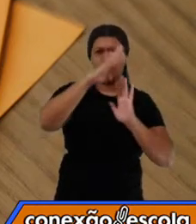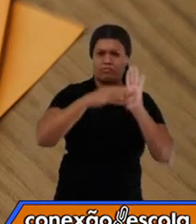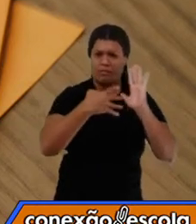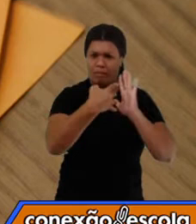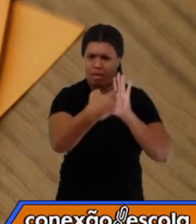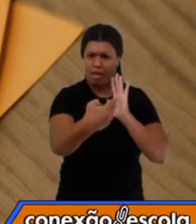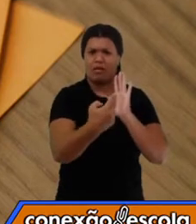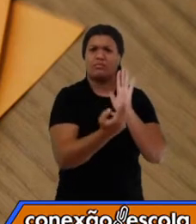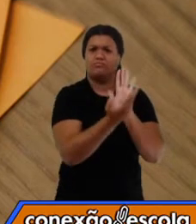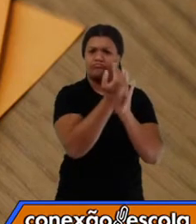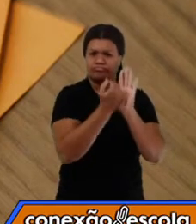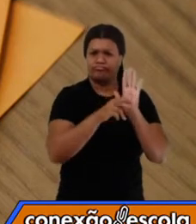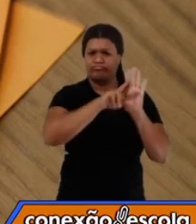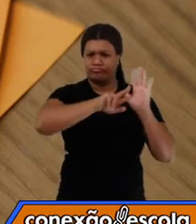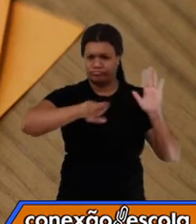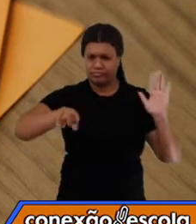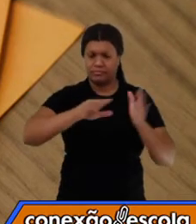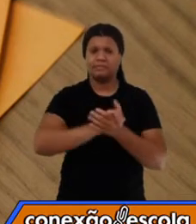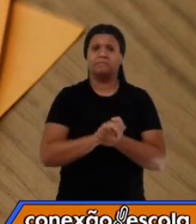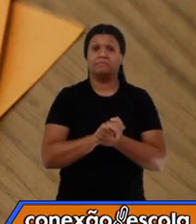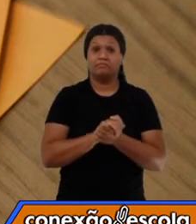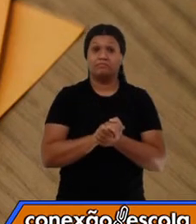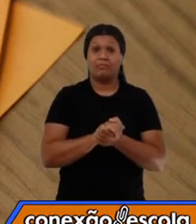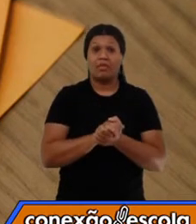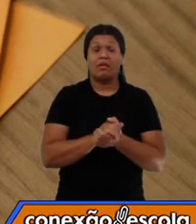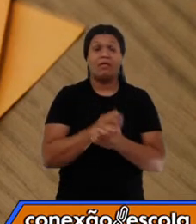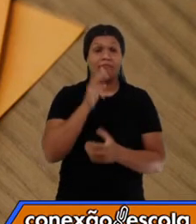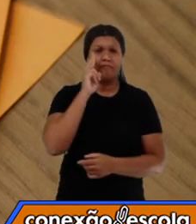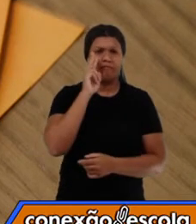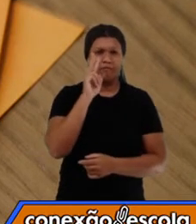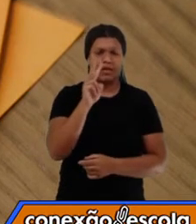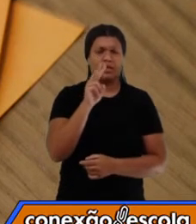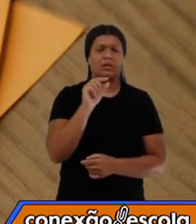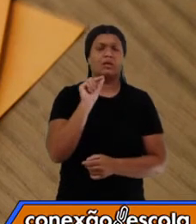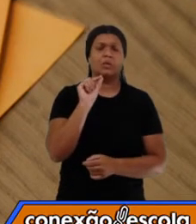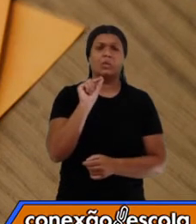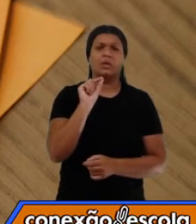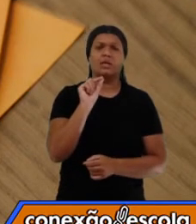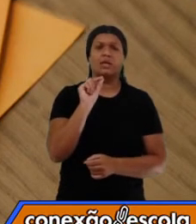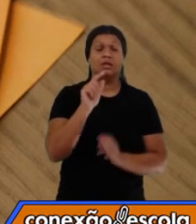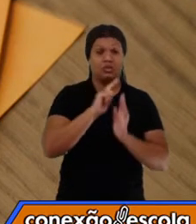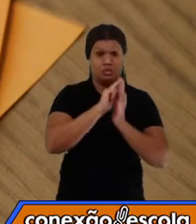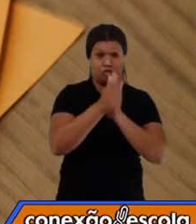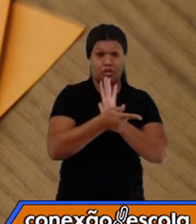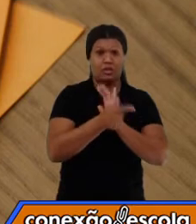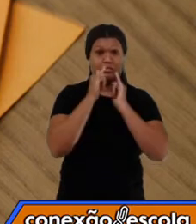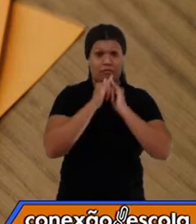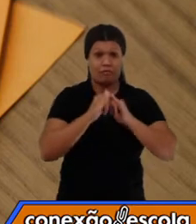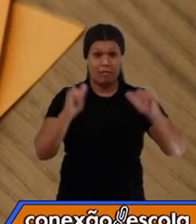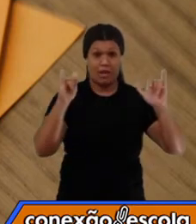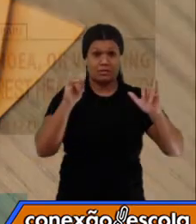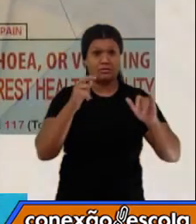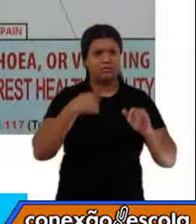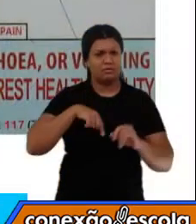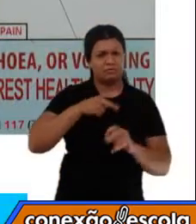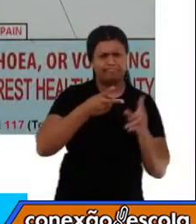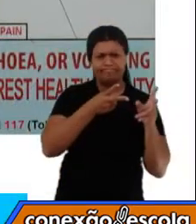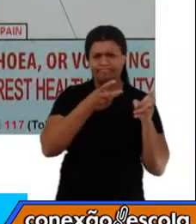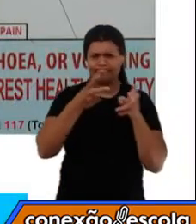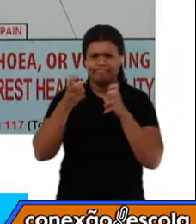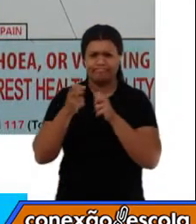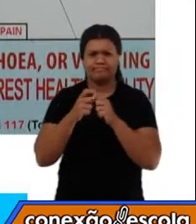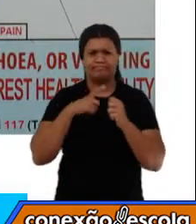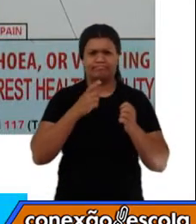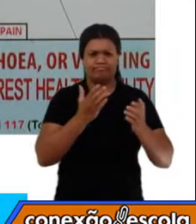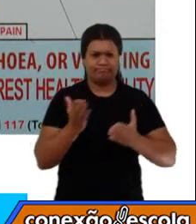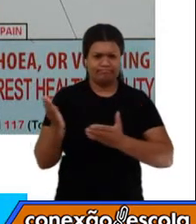né? Eu trouxe um gênero informativo aqui para a gente dar uma analisada. Esse cartaz